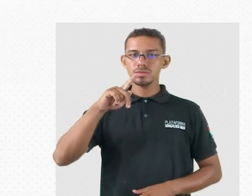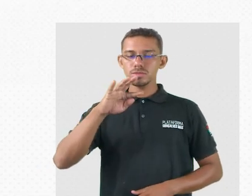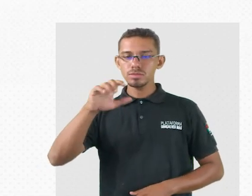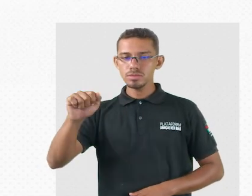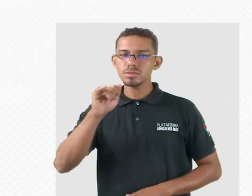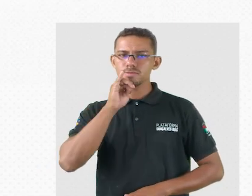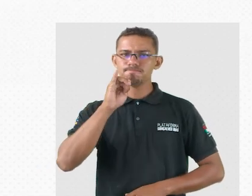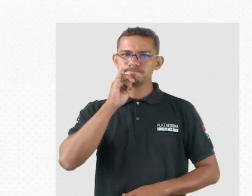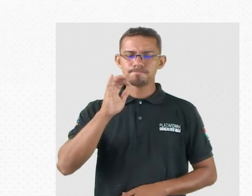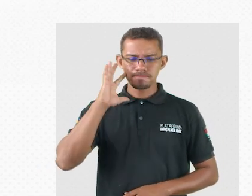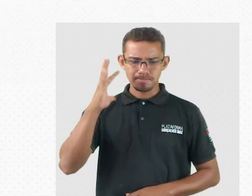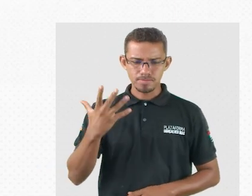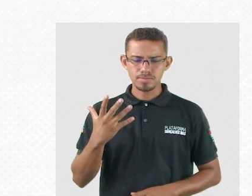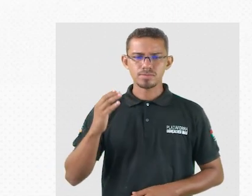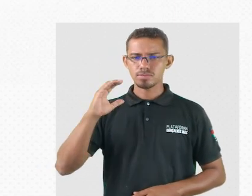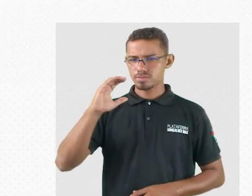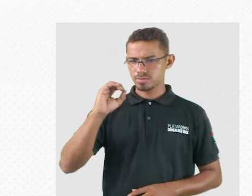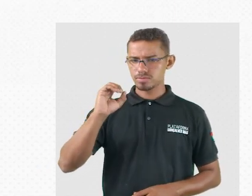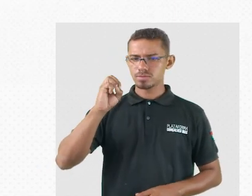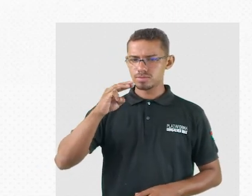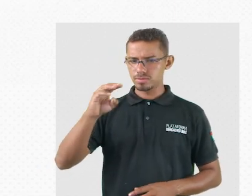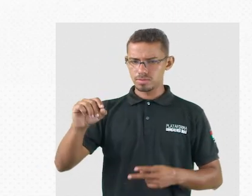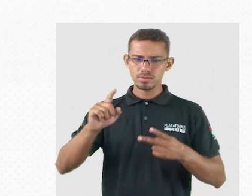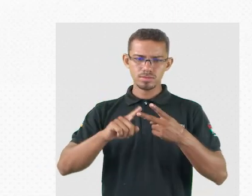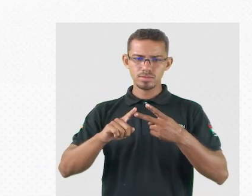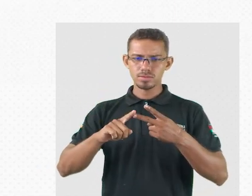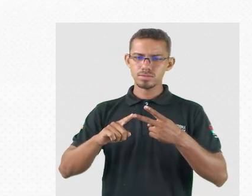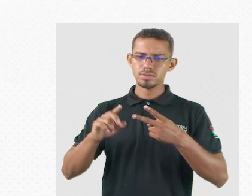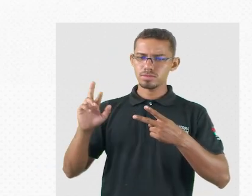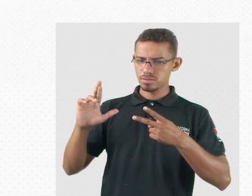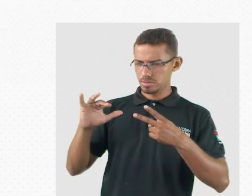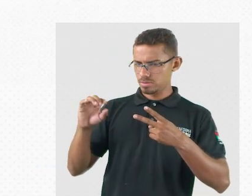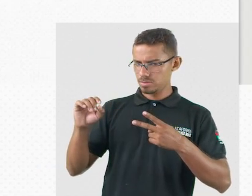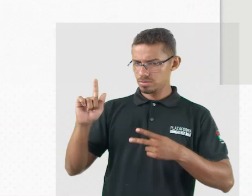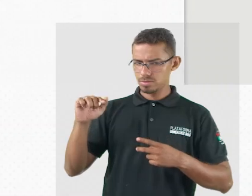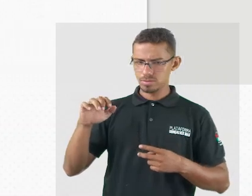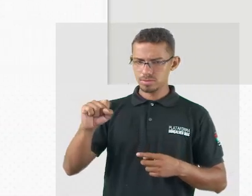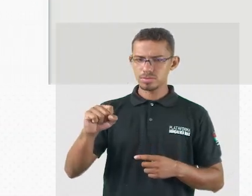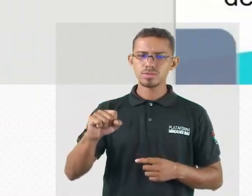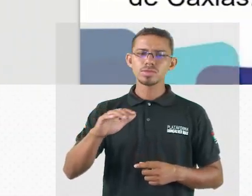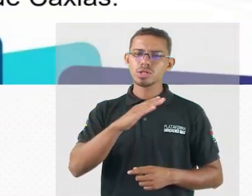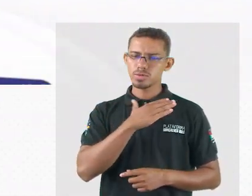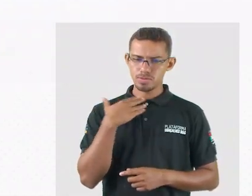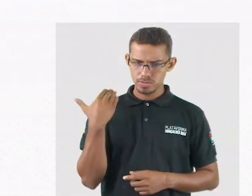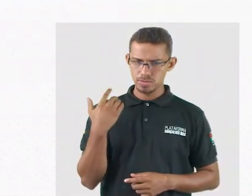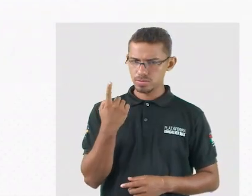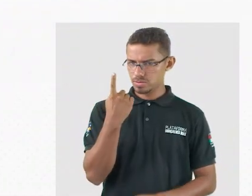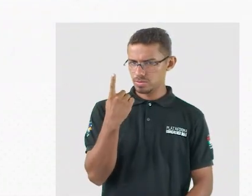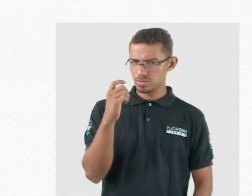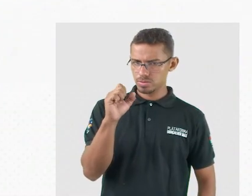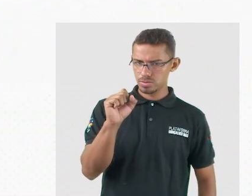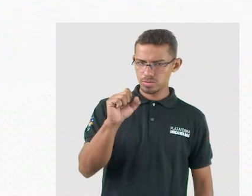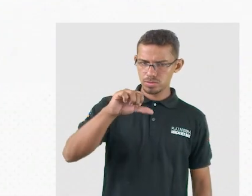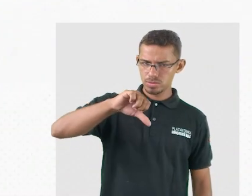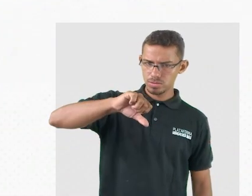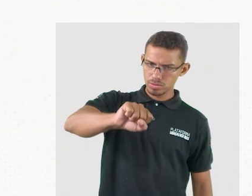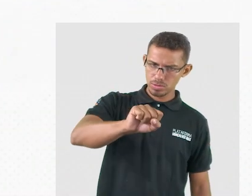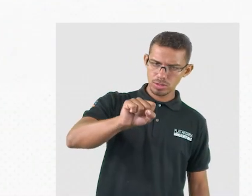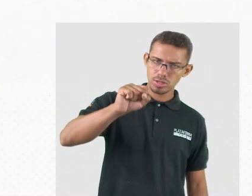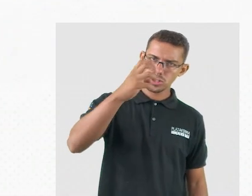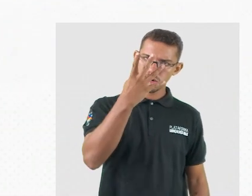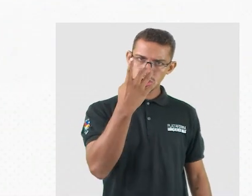no caso, a de Cosme Bento e a de Raimundo Gomes, né, que ele foi, então, morto em 1841.